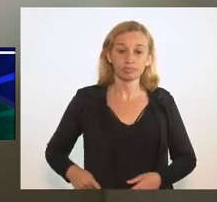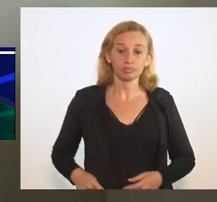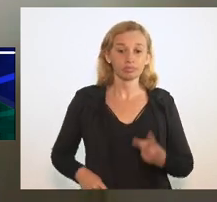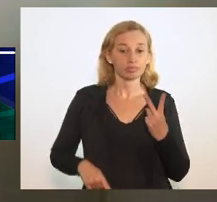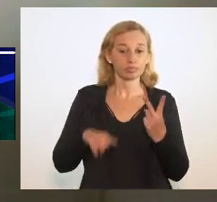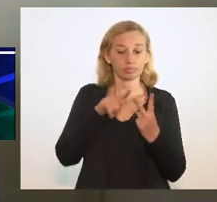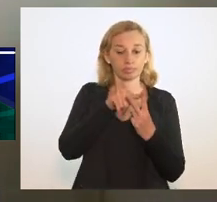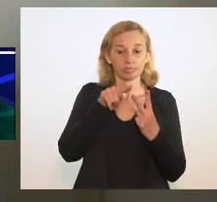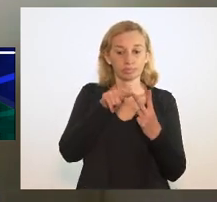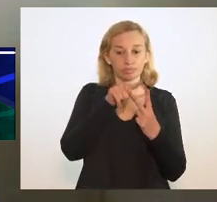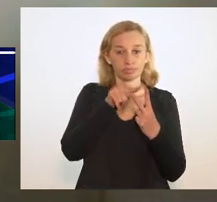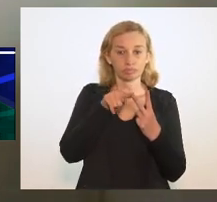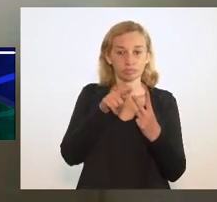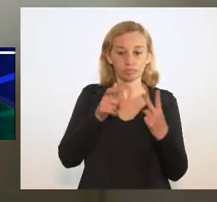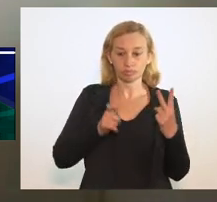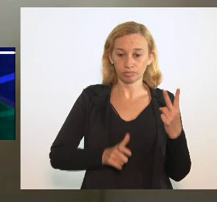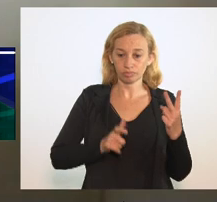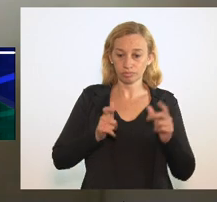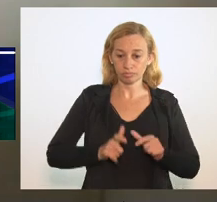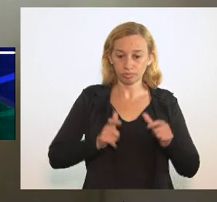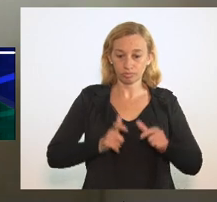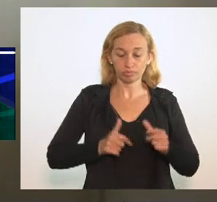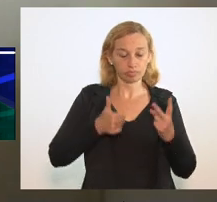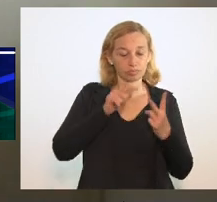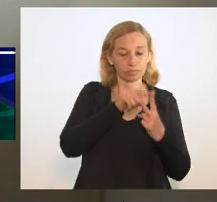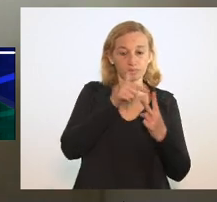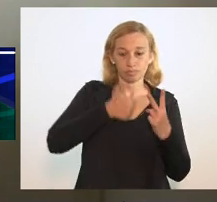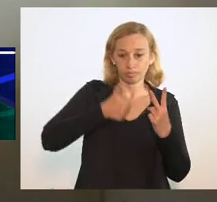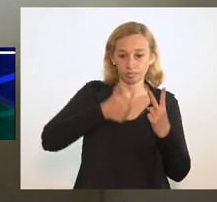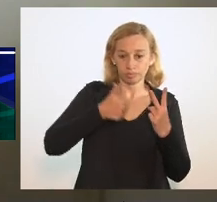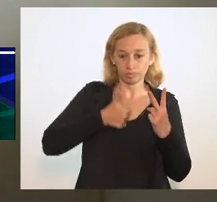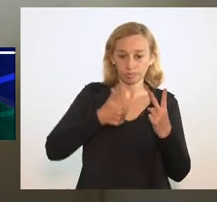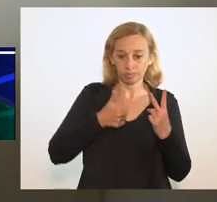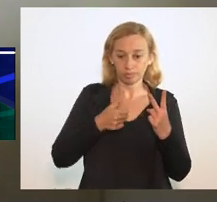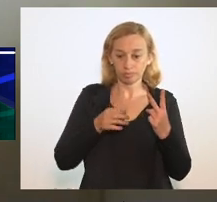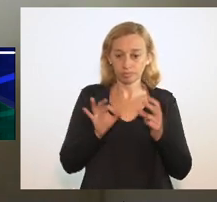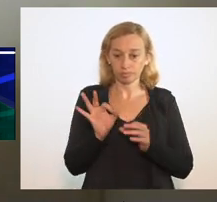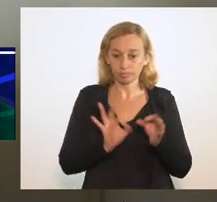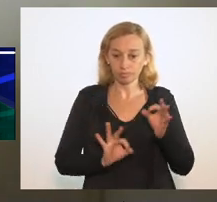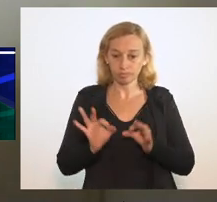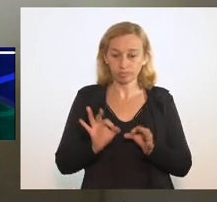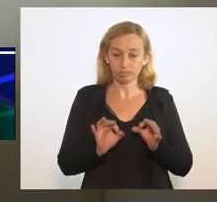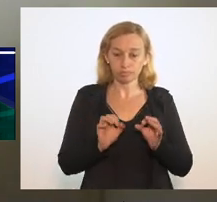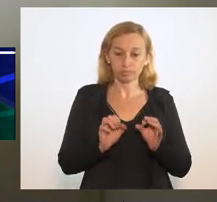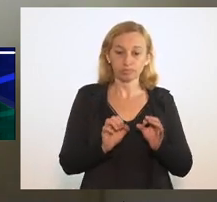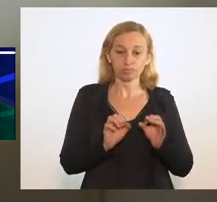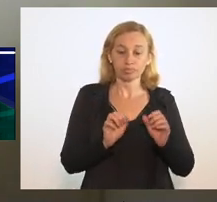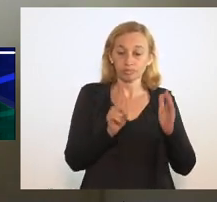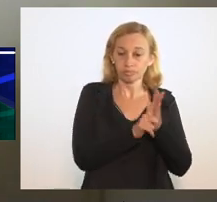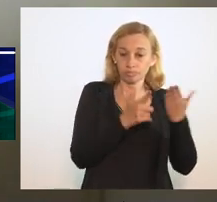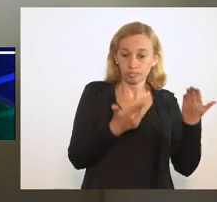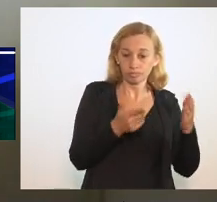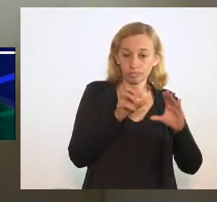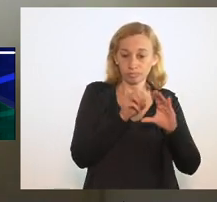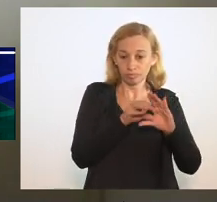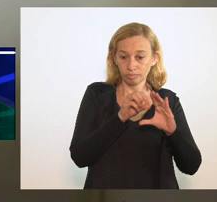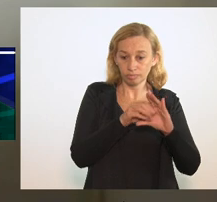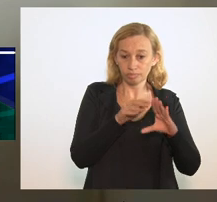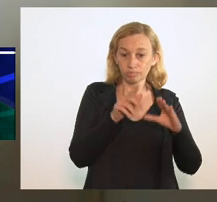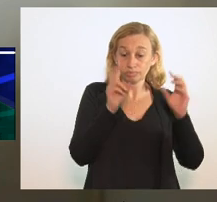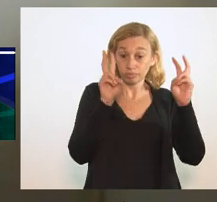duas pontas. A primeira, o próprio jornal O Globo traz matéria de